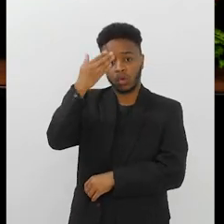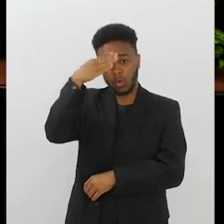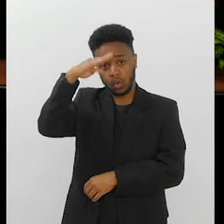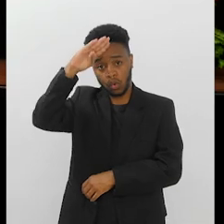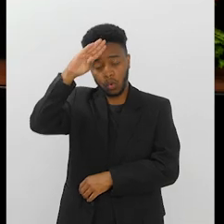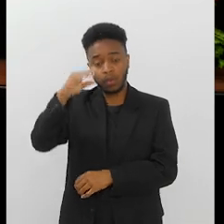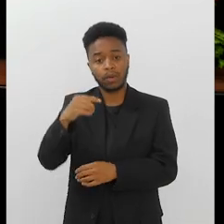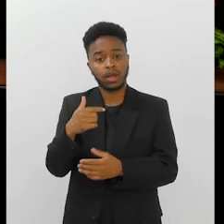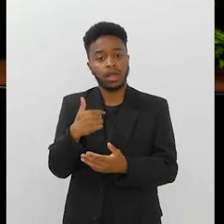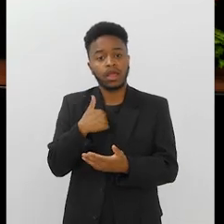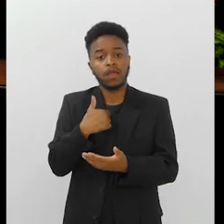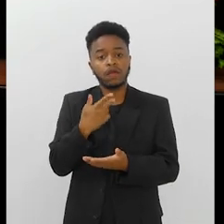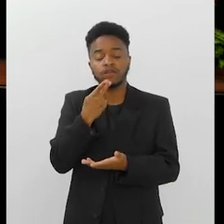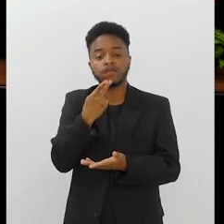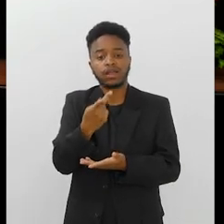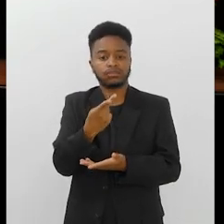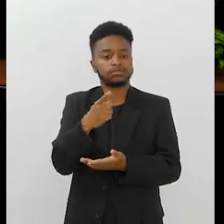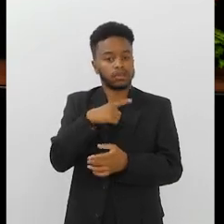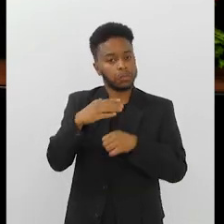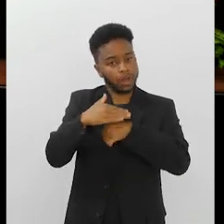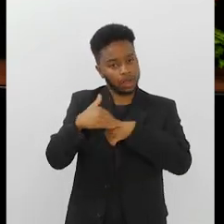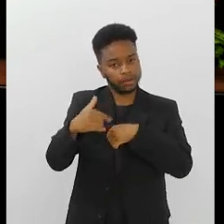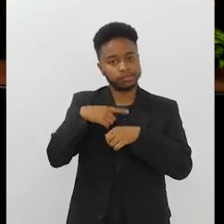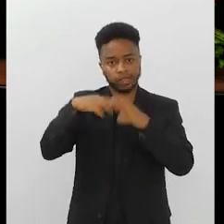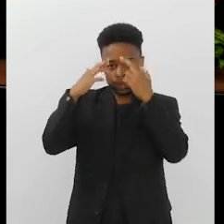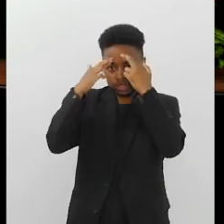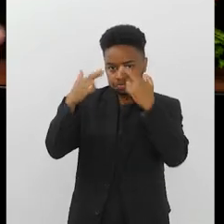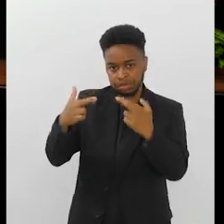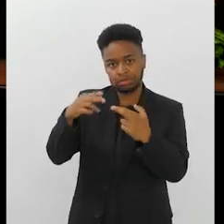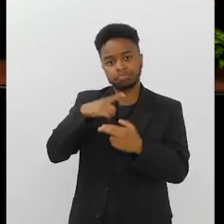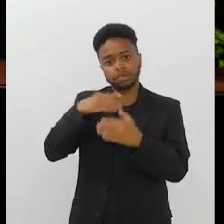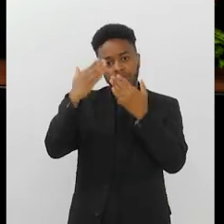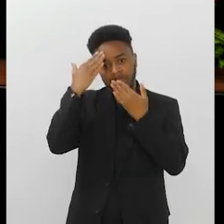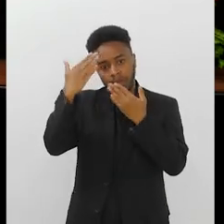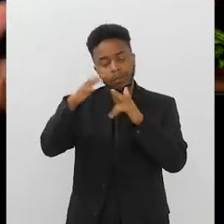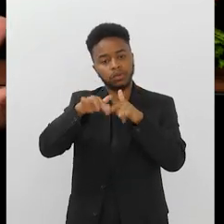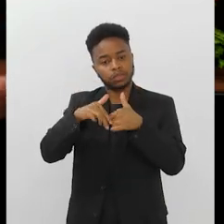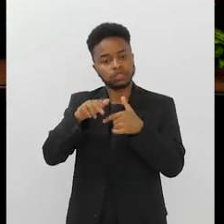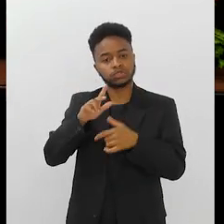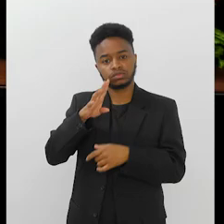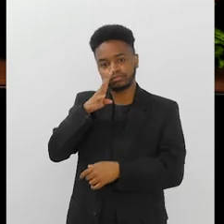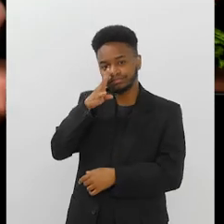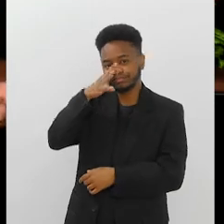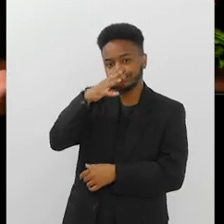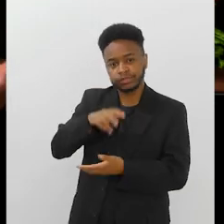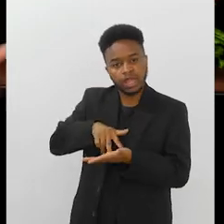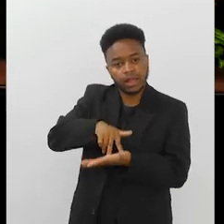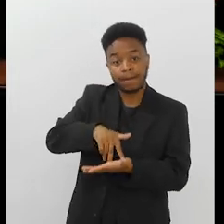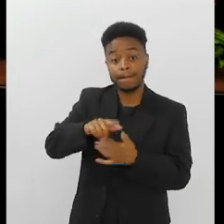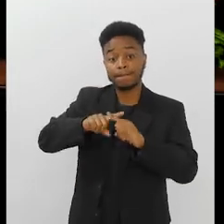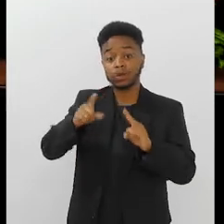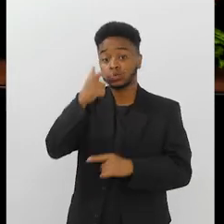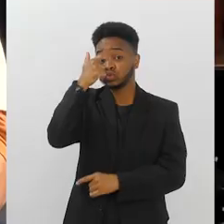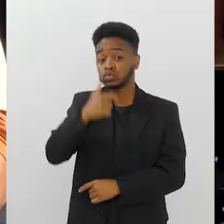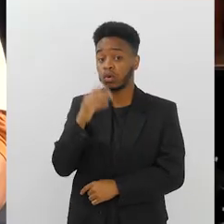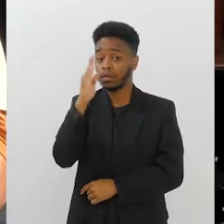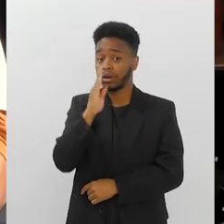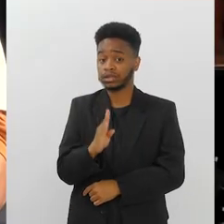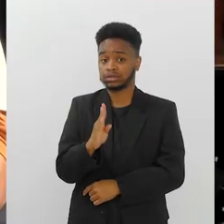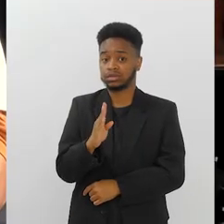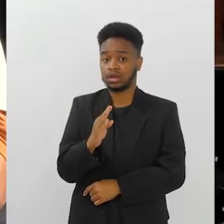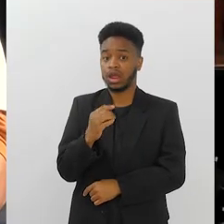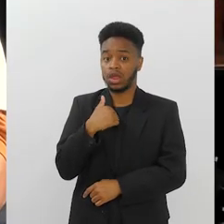Cuba com todo o um um carinho um respeito toda uma gratidão a toda resistência Mas eu sou